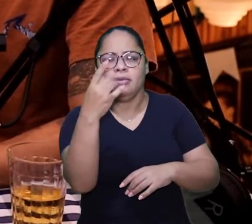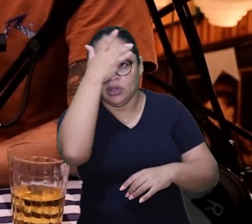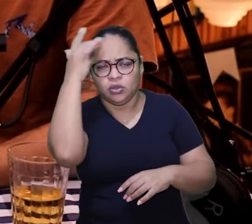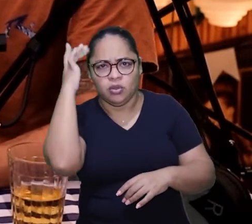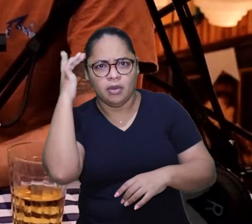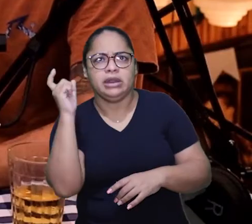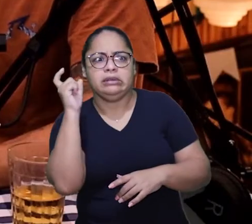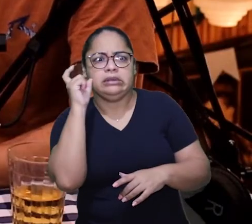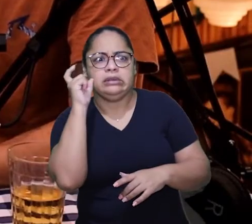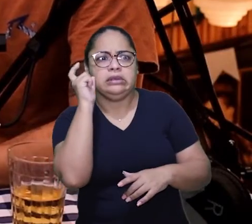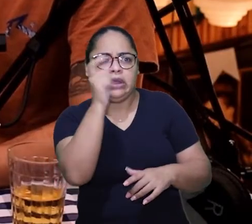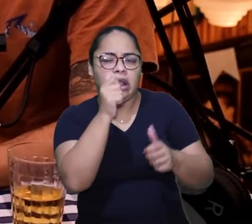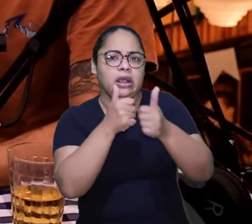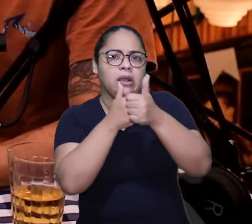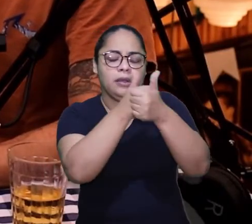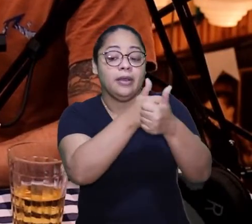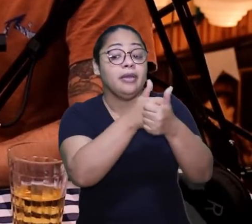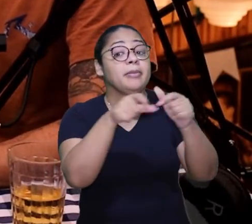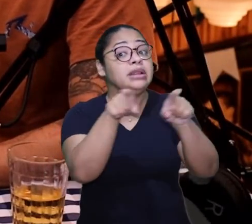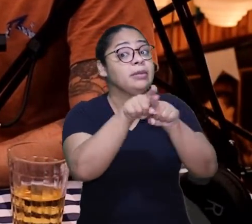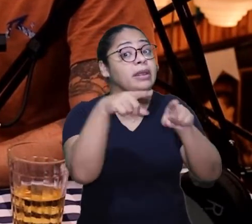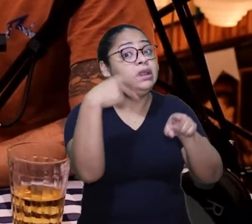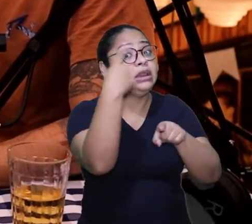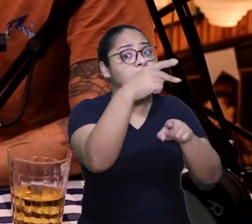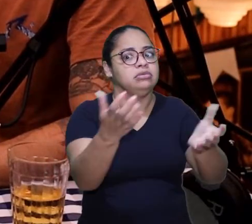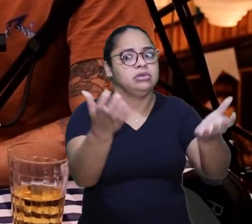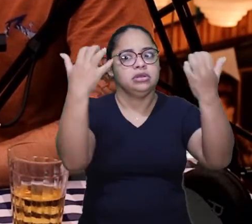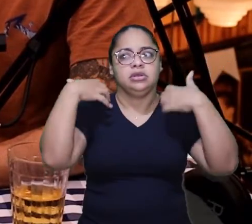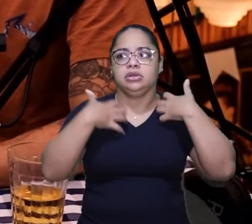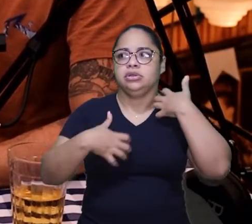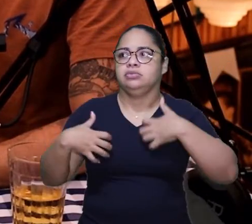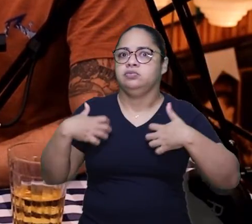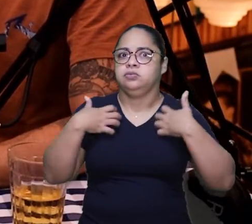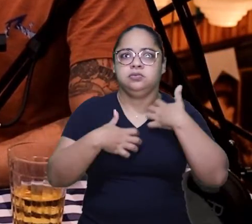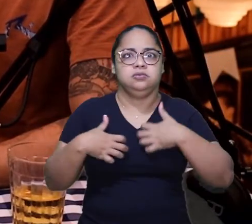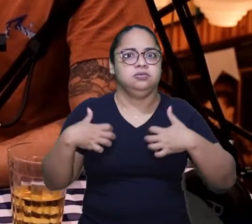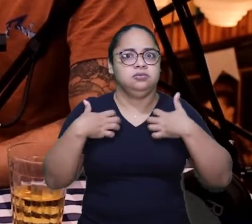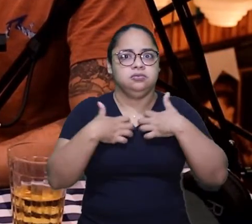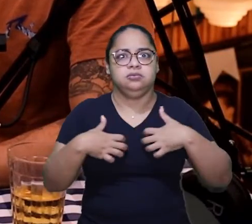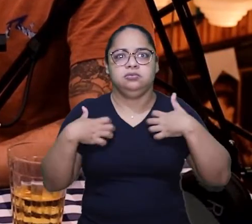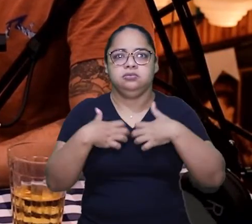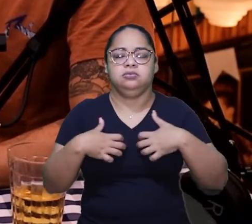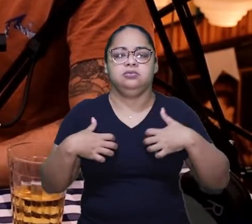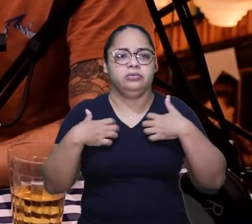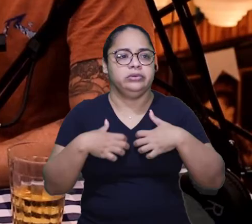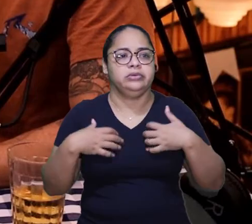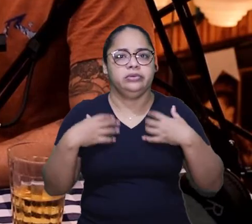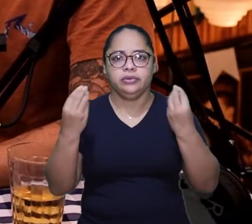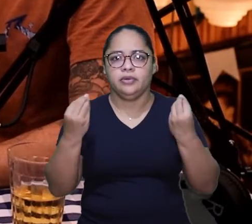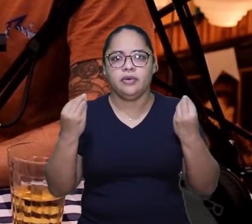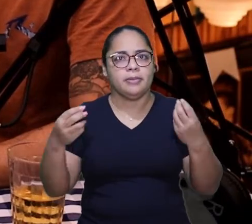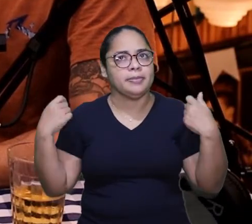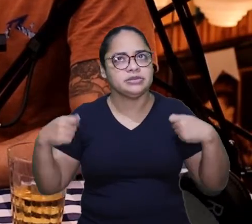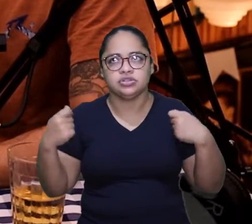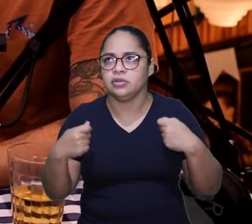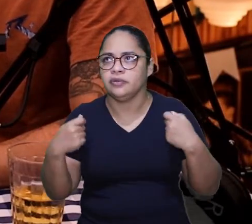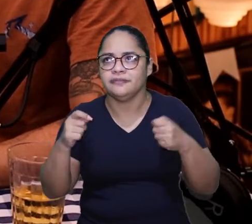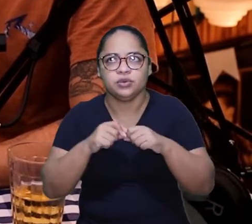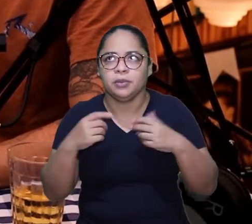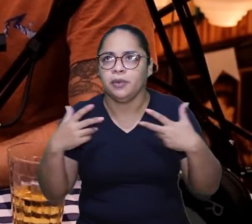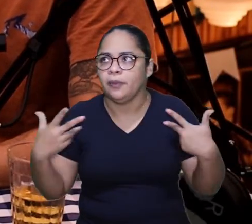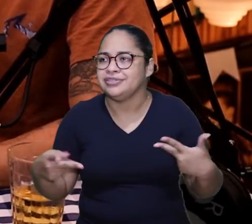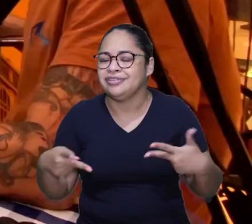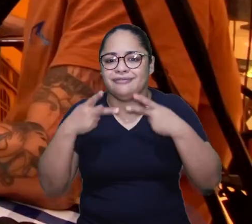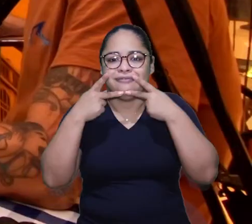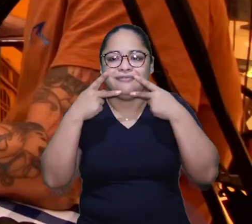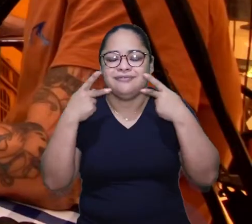era algo tudo isso acontecendo sei lá você por dentro ali preciso fazer alguma coisa eu preciso falar eu tenho eu tenho condição